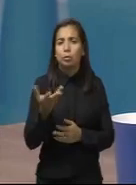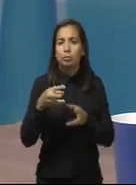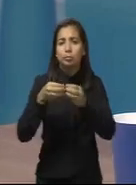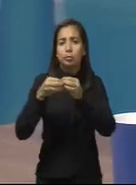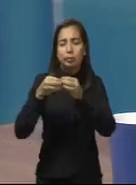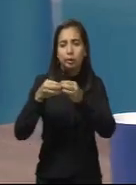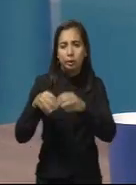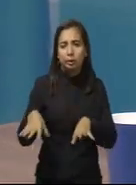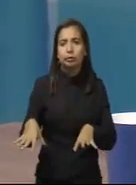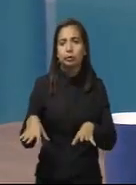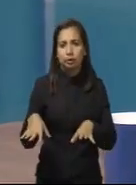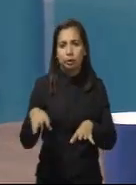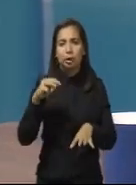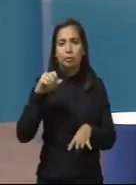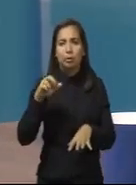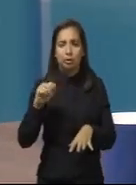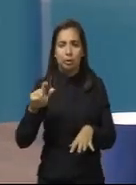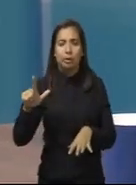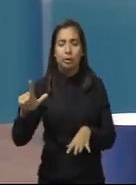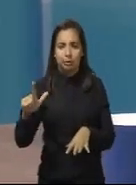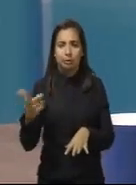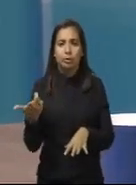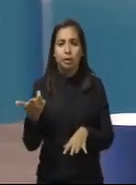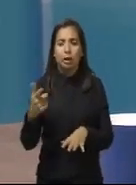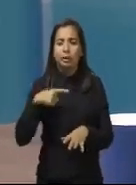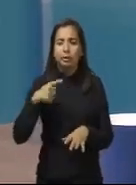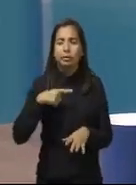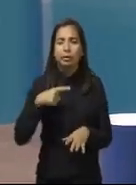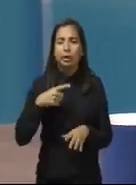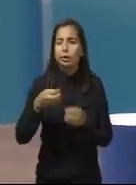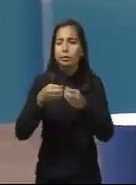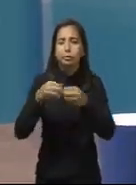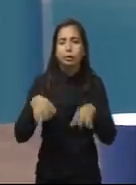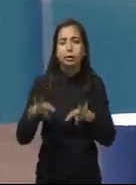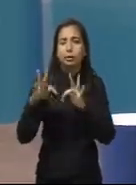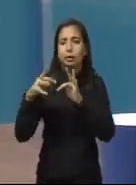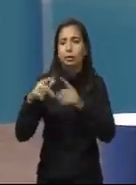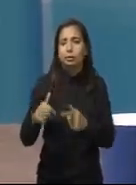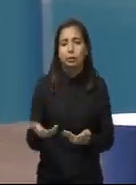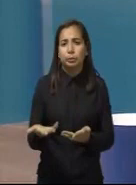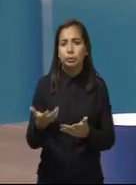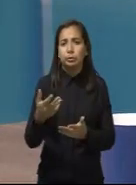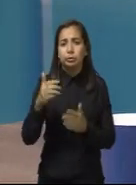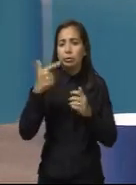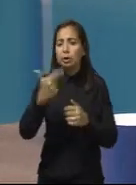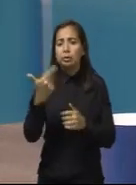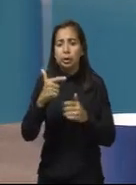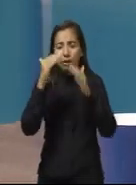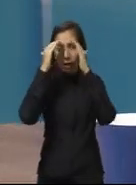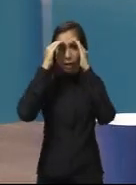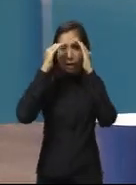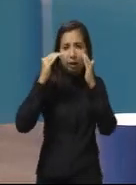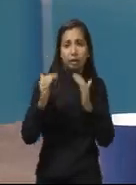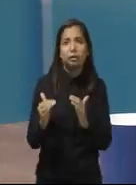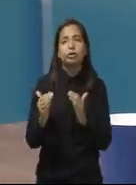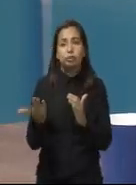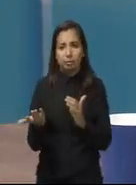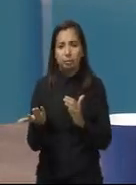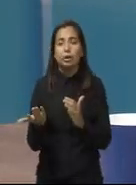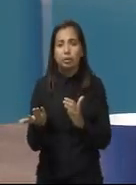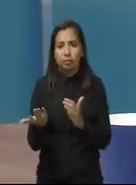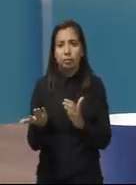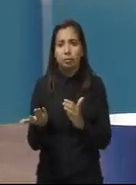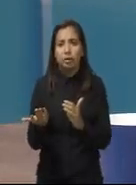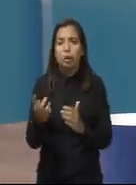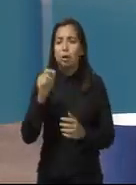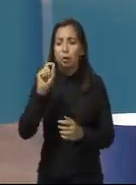desmoralização, ou deterioração. seja, de deterioração. Você não respeita, tá certo? Isso foi uma coisa